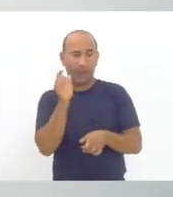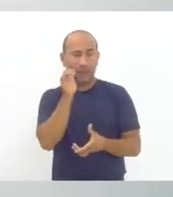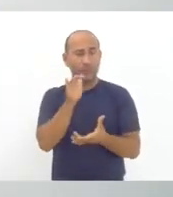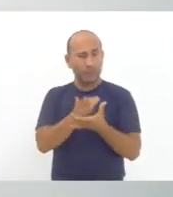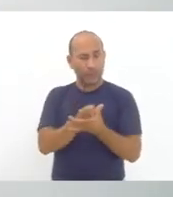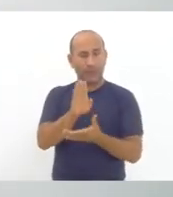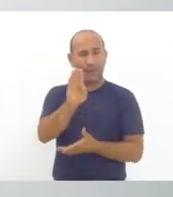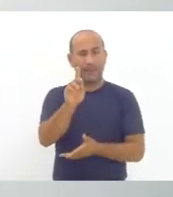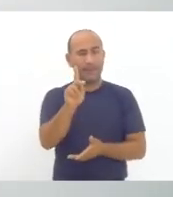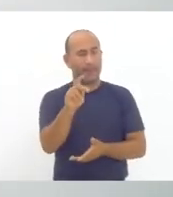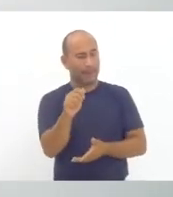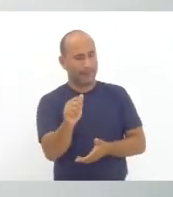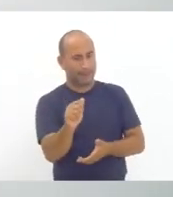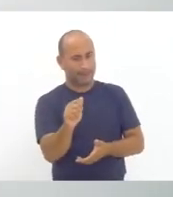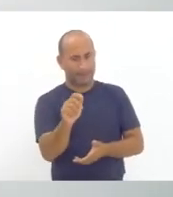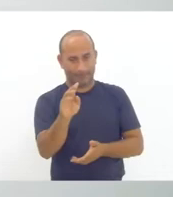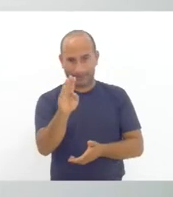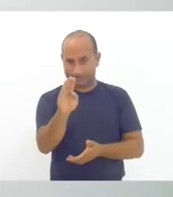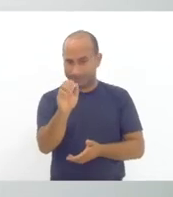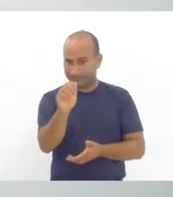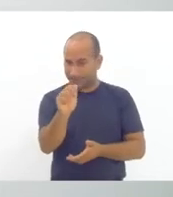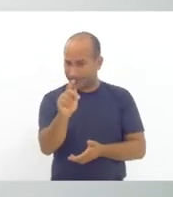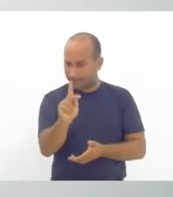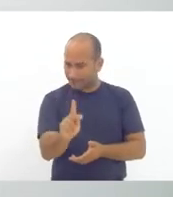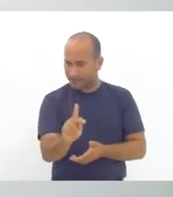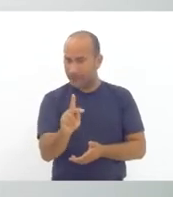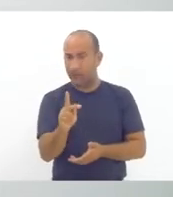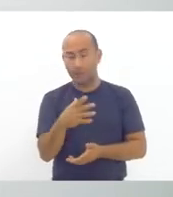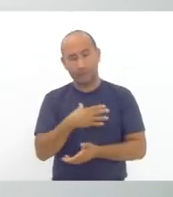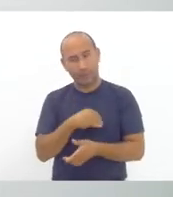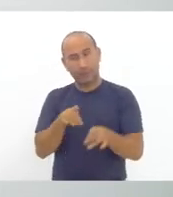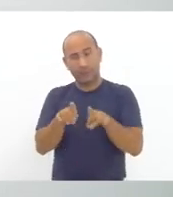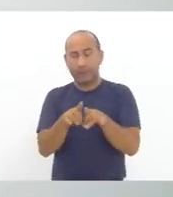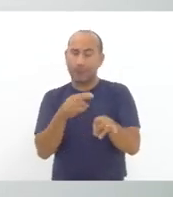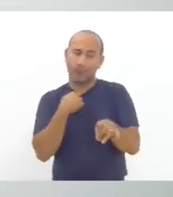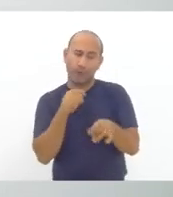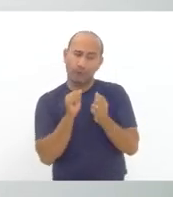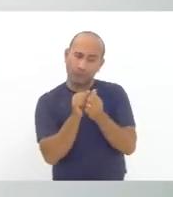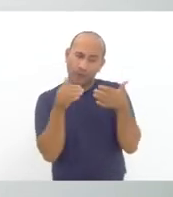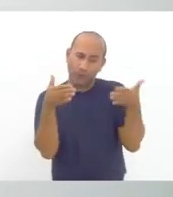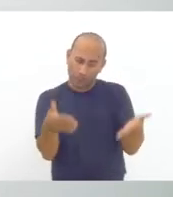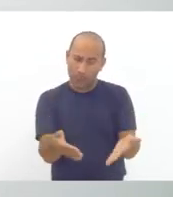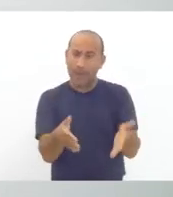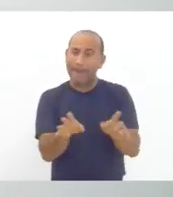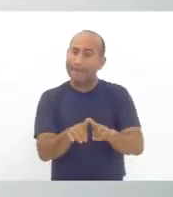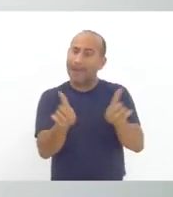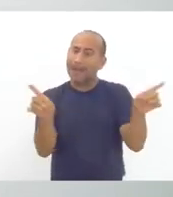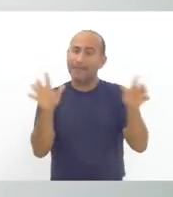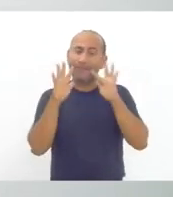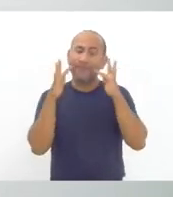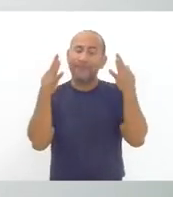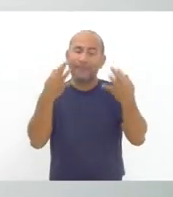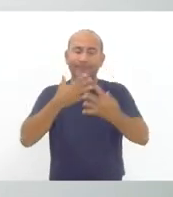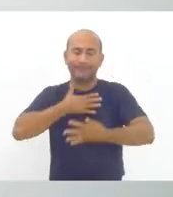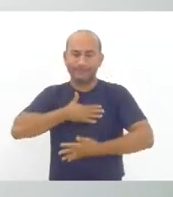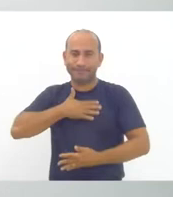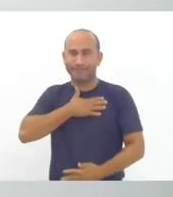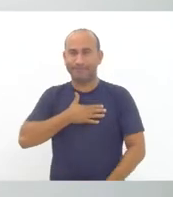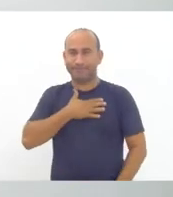né que tá sempre aqui o filho do barco que não pode estar aqui conosco hoje mas é uma família muito querida